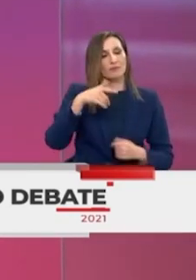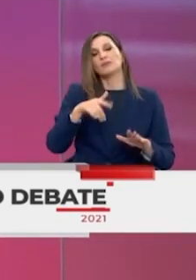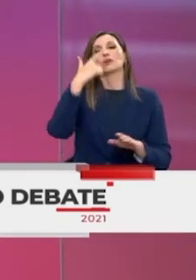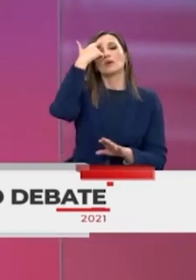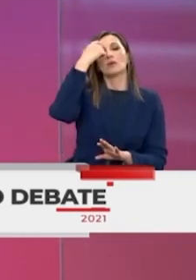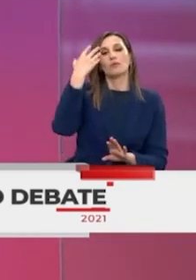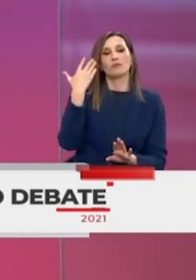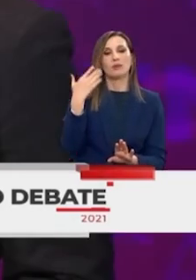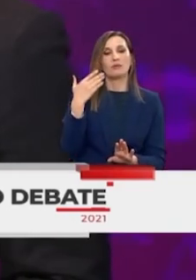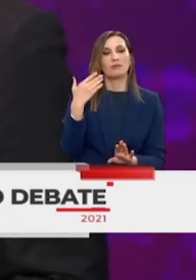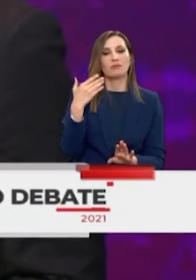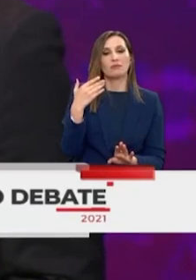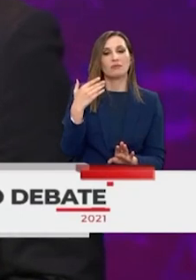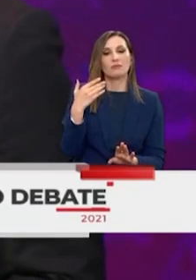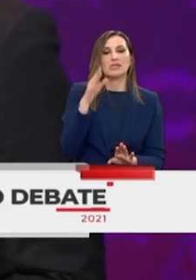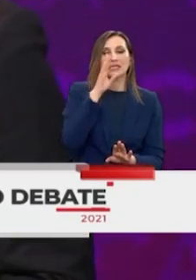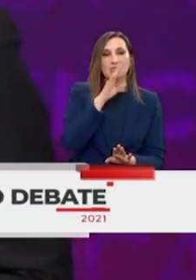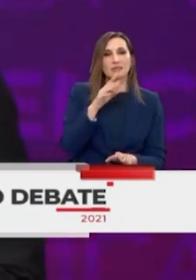compreenderia?